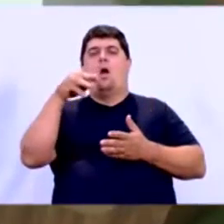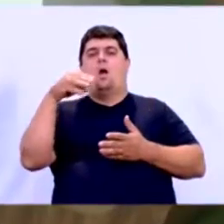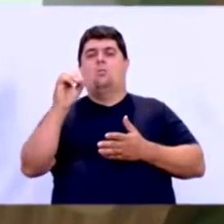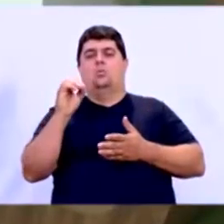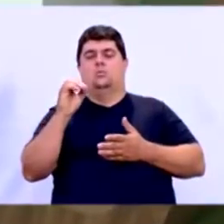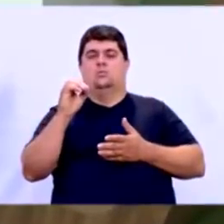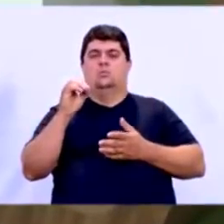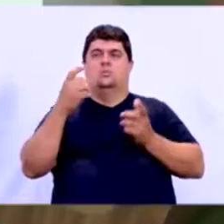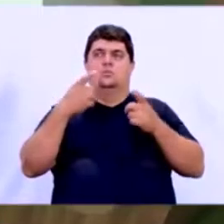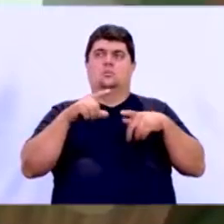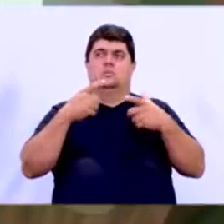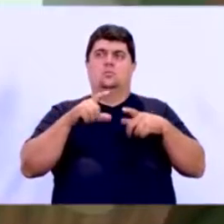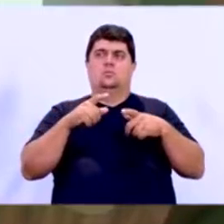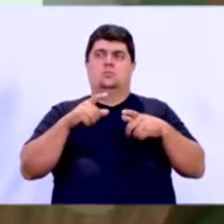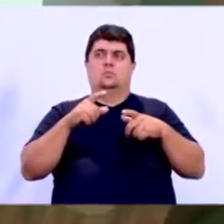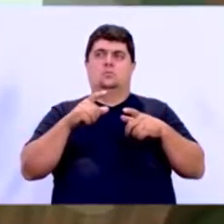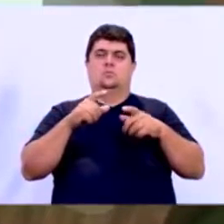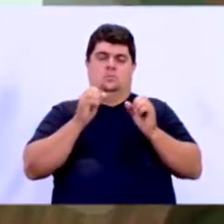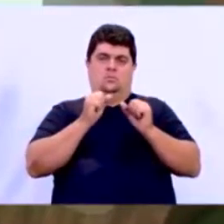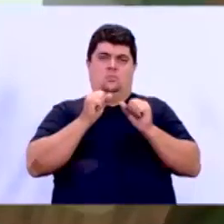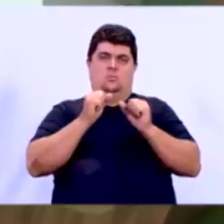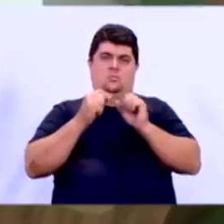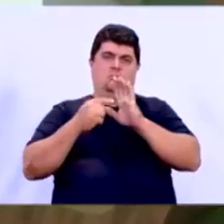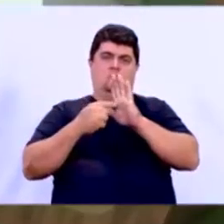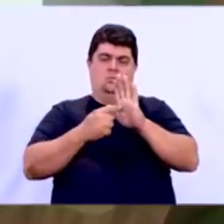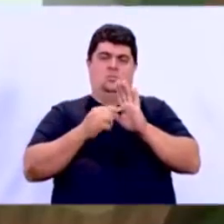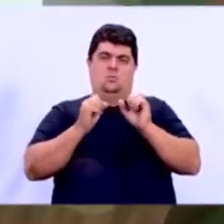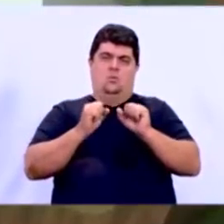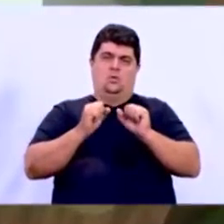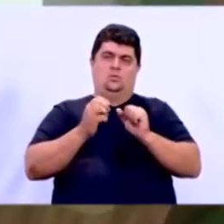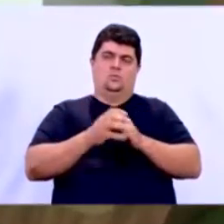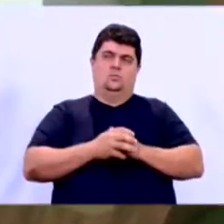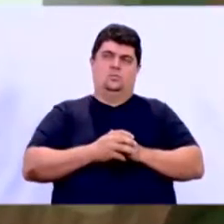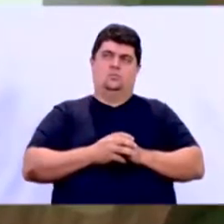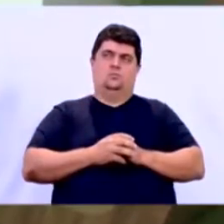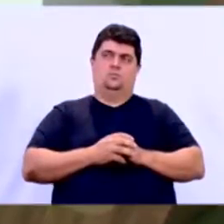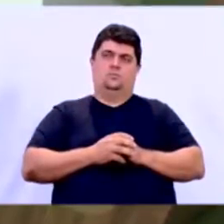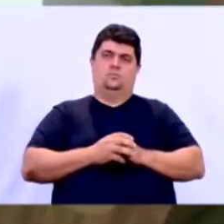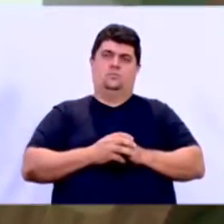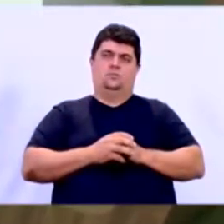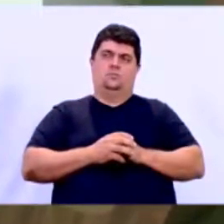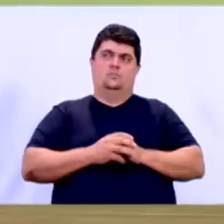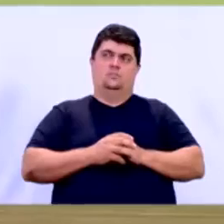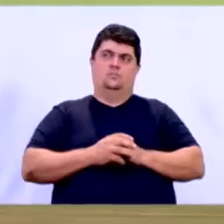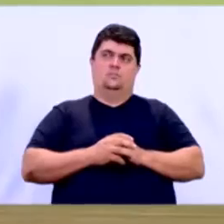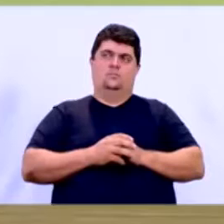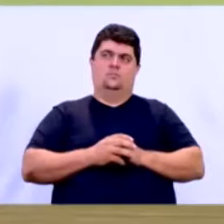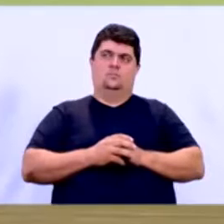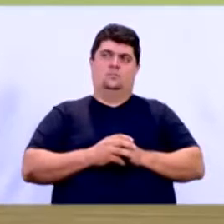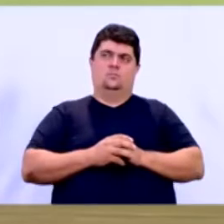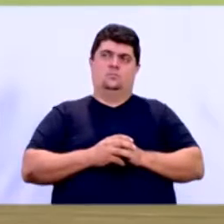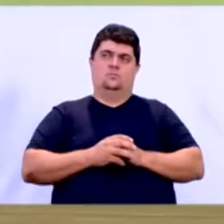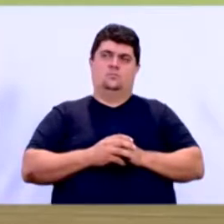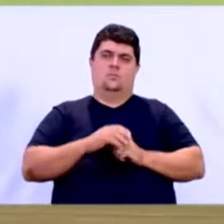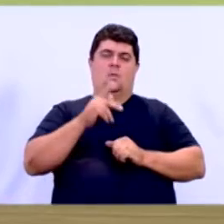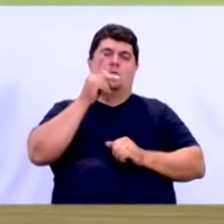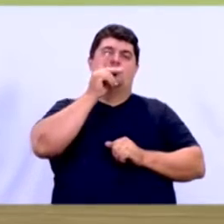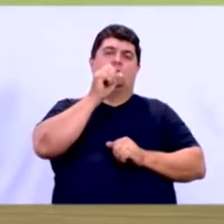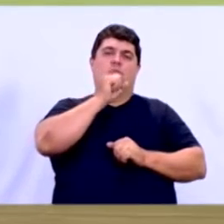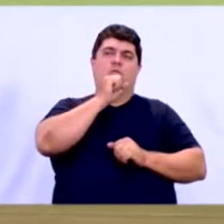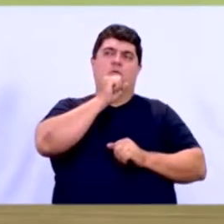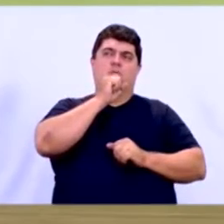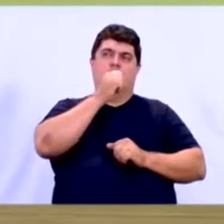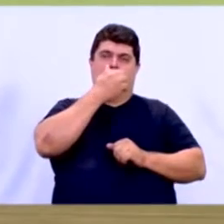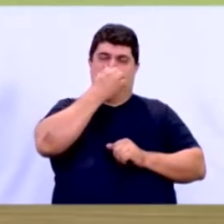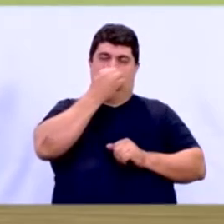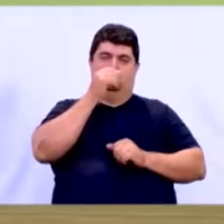Mas vamos ver algumas coisas, pessoal. Qual podemos, professora? Sim, podemos, né? Podemos sim. A questão 2, vamos ver aqui. O pessoal aqui do Polo de Porto Velho,